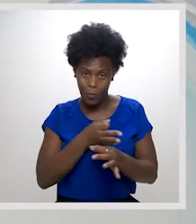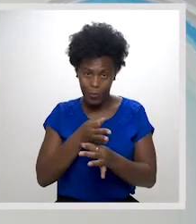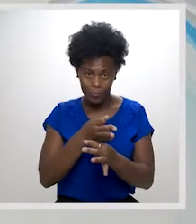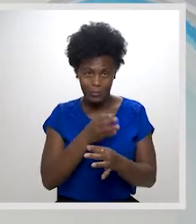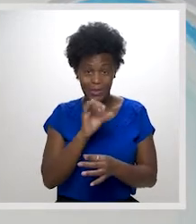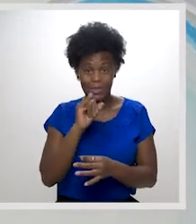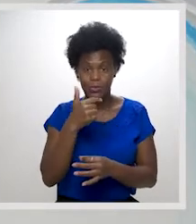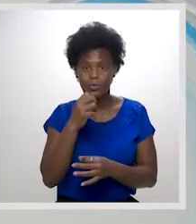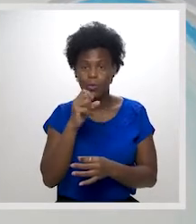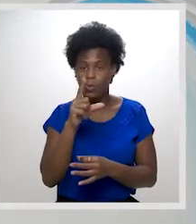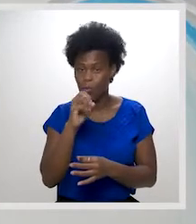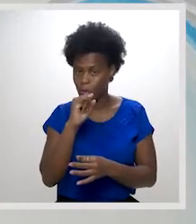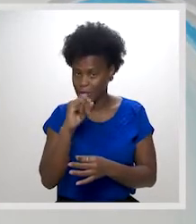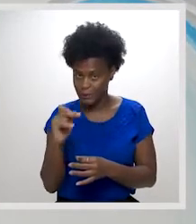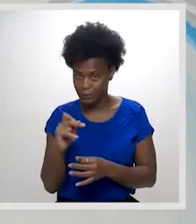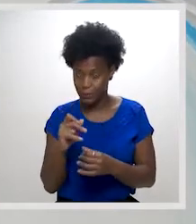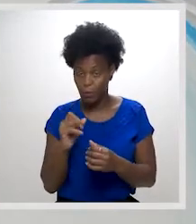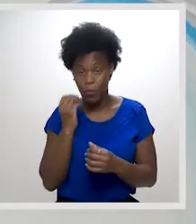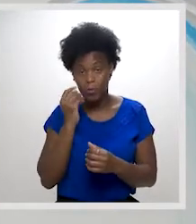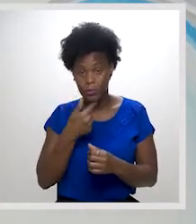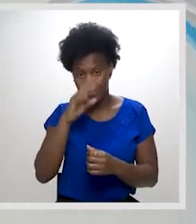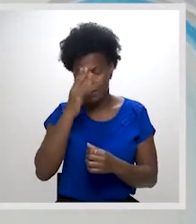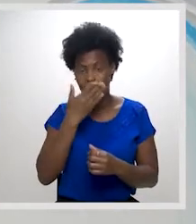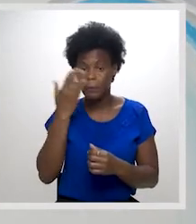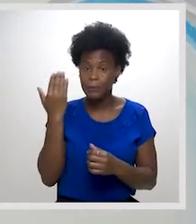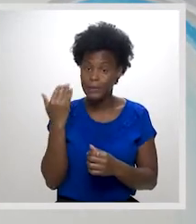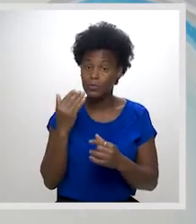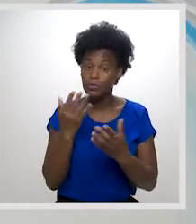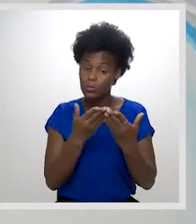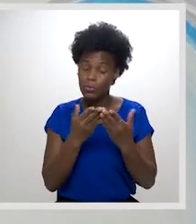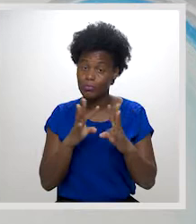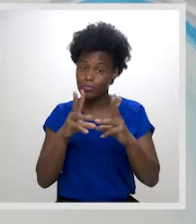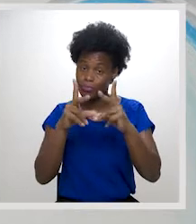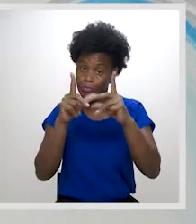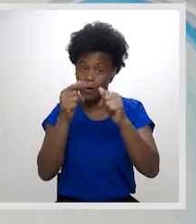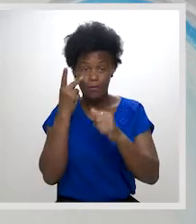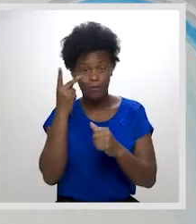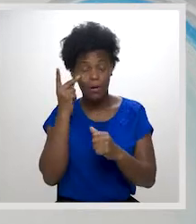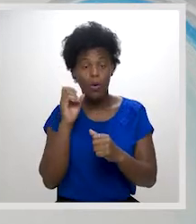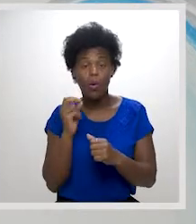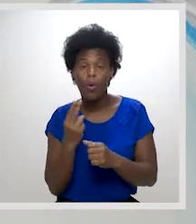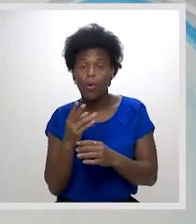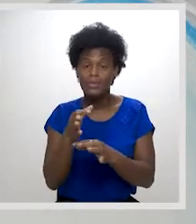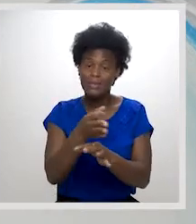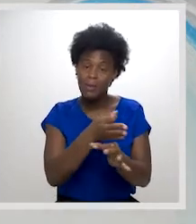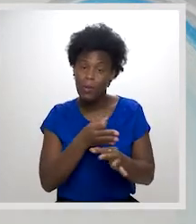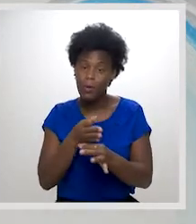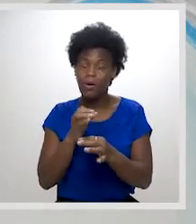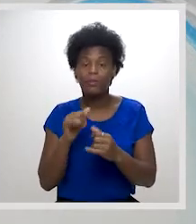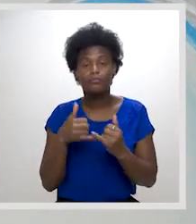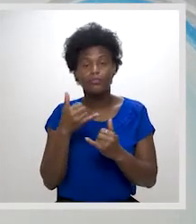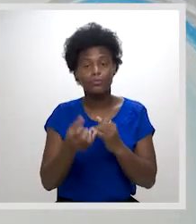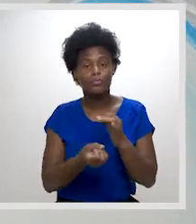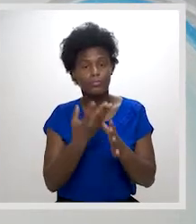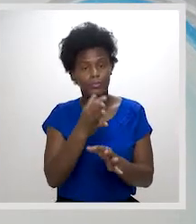sabemos, na aula passada nós estudamos a evolução biológica ou celular. Depois